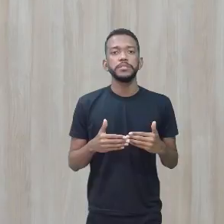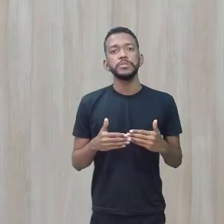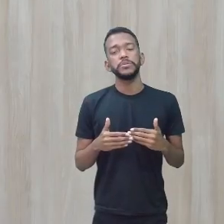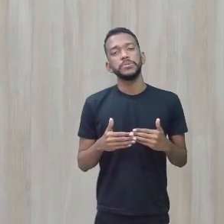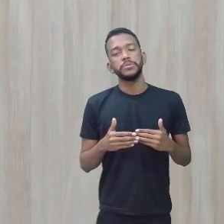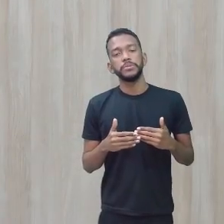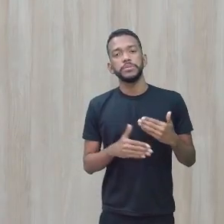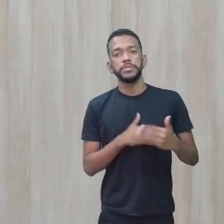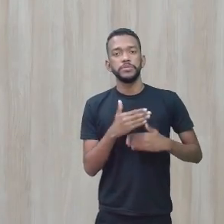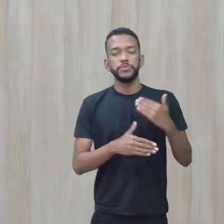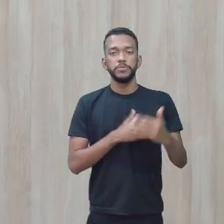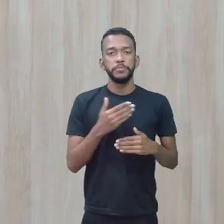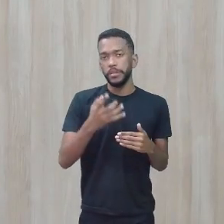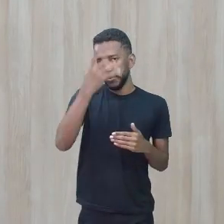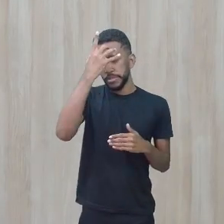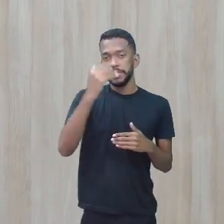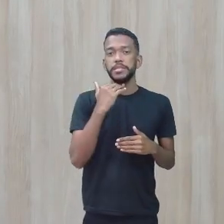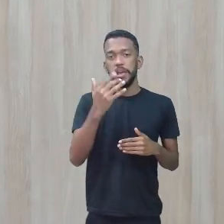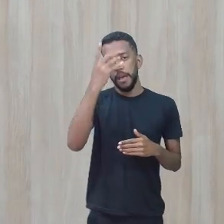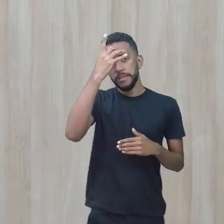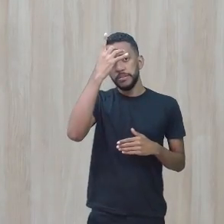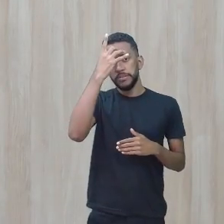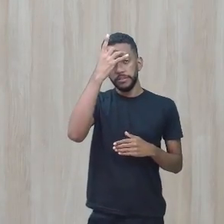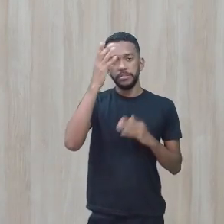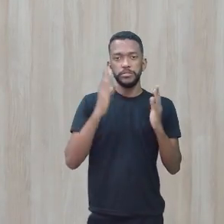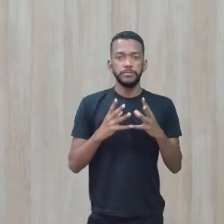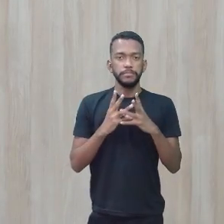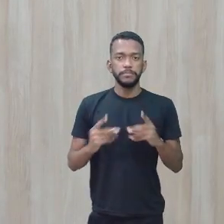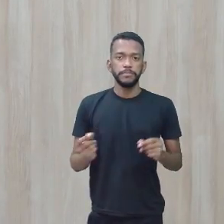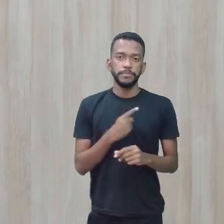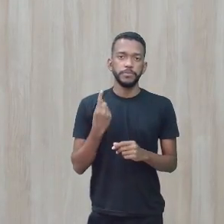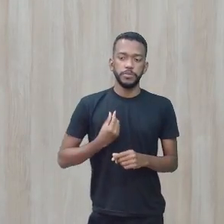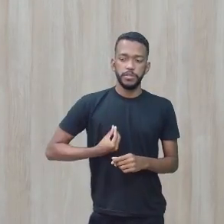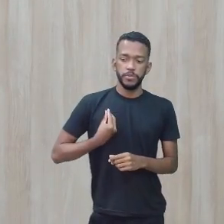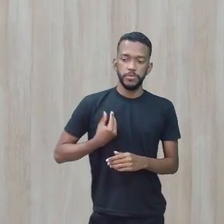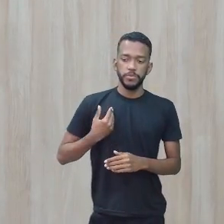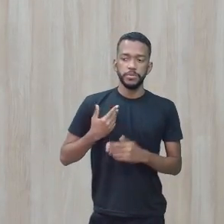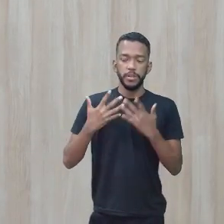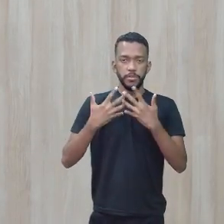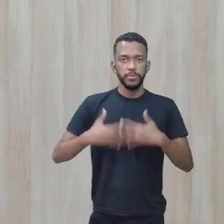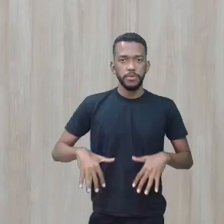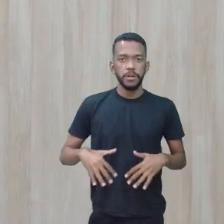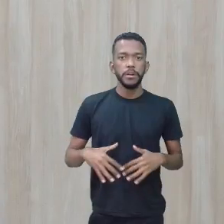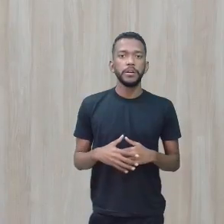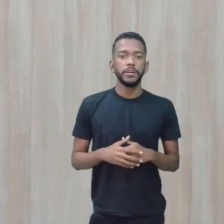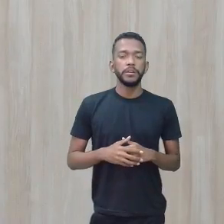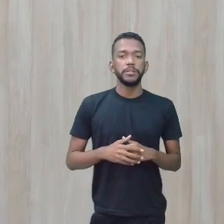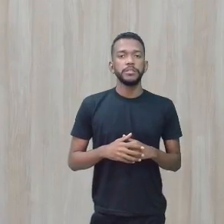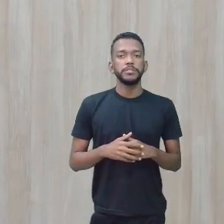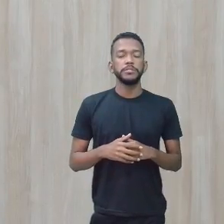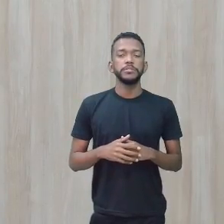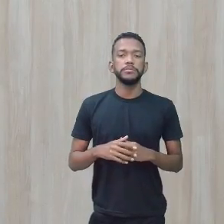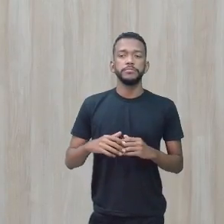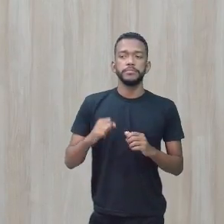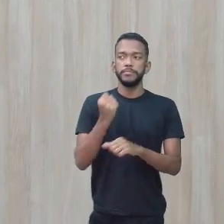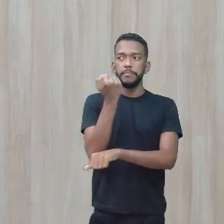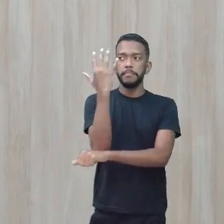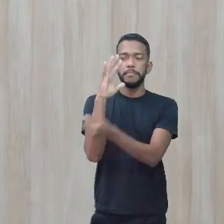nosso desenvolvimento irracional, né? Esgotando nossos recursos naturais, desmatando,